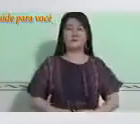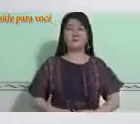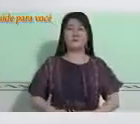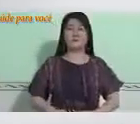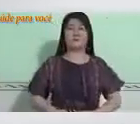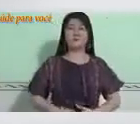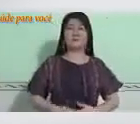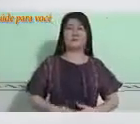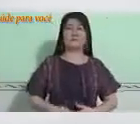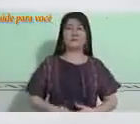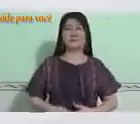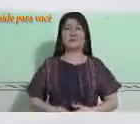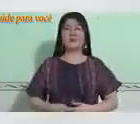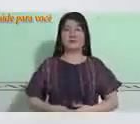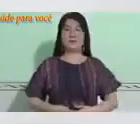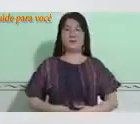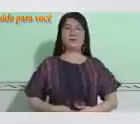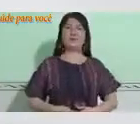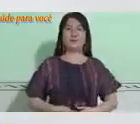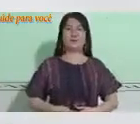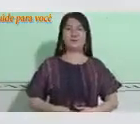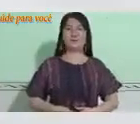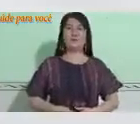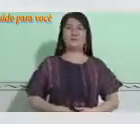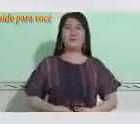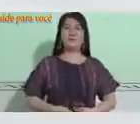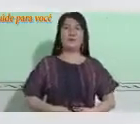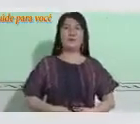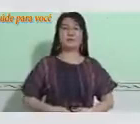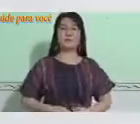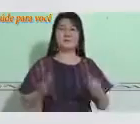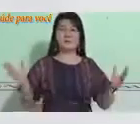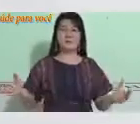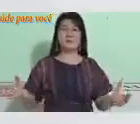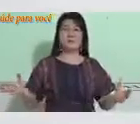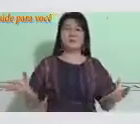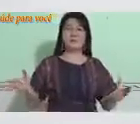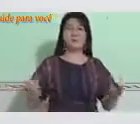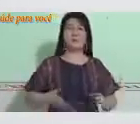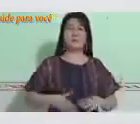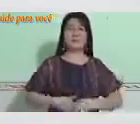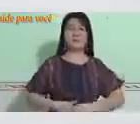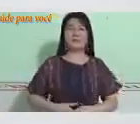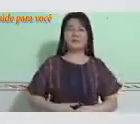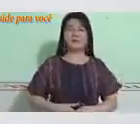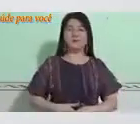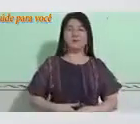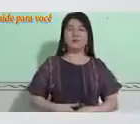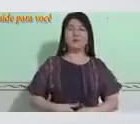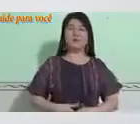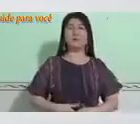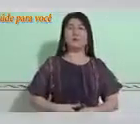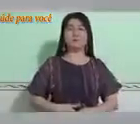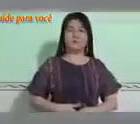uso de medicamentos que aliviam a dor e outros sintomas, como anaramig, OSUMAX ou o cloridrato de